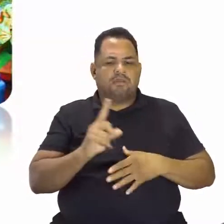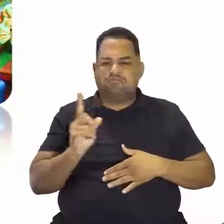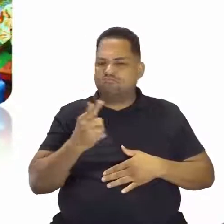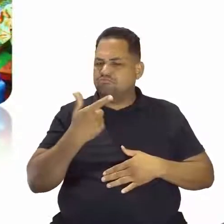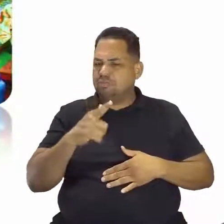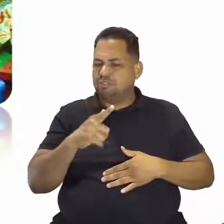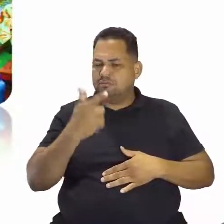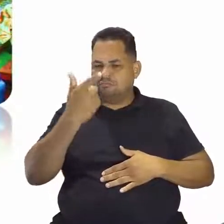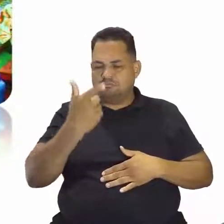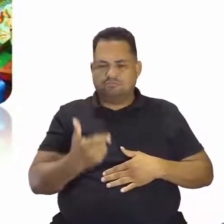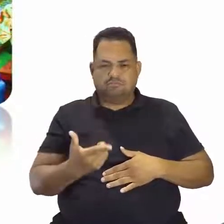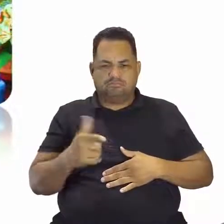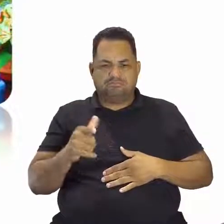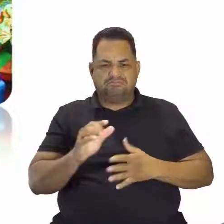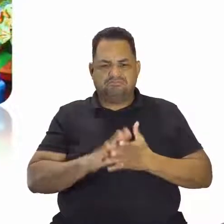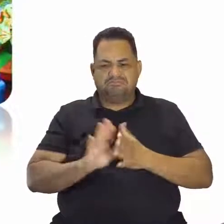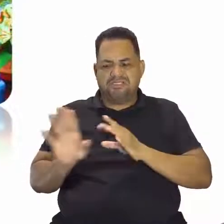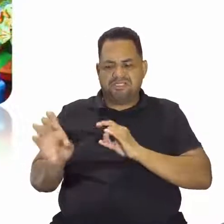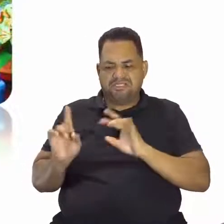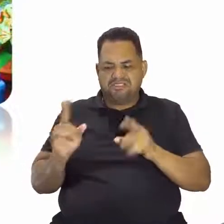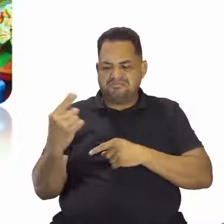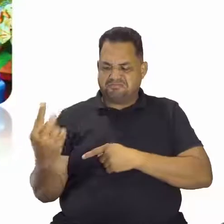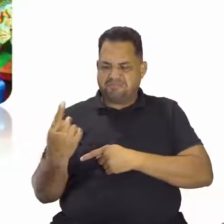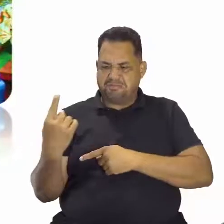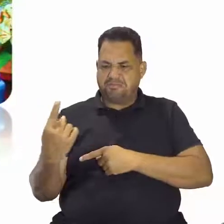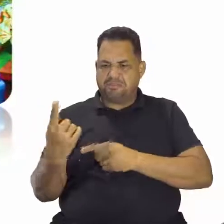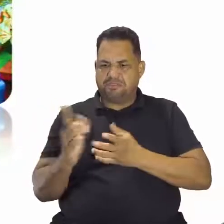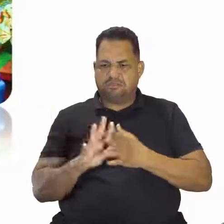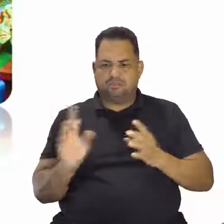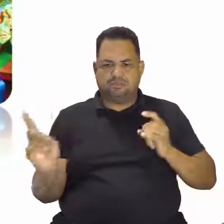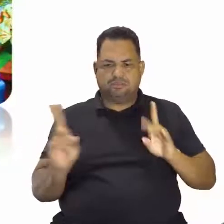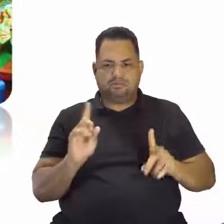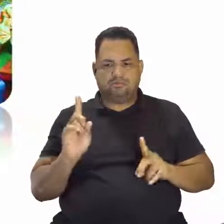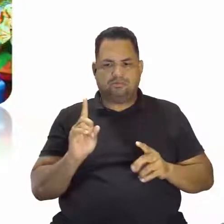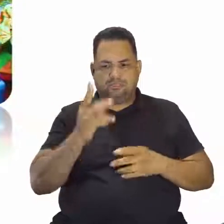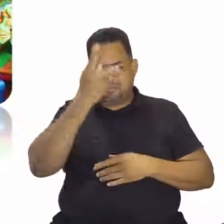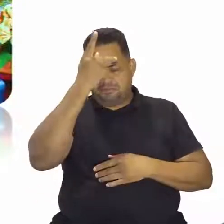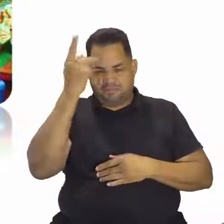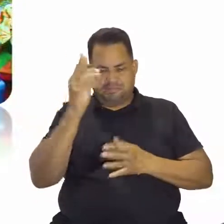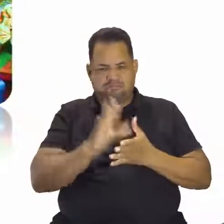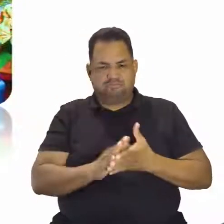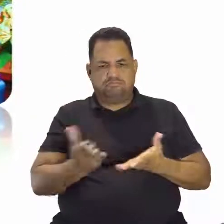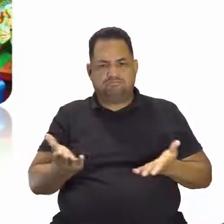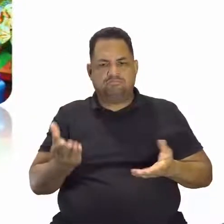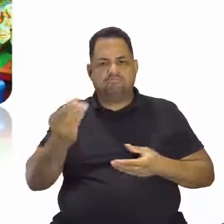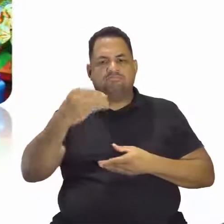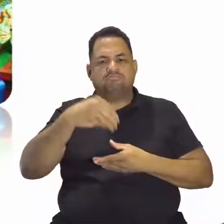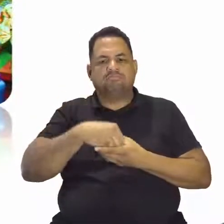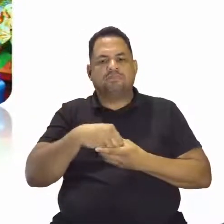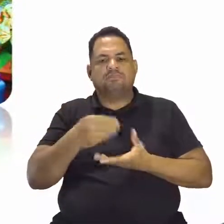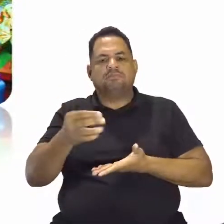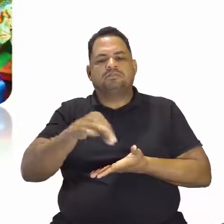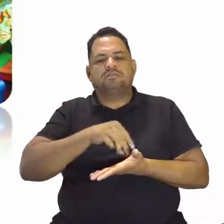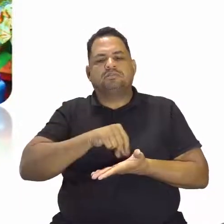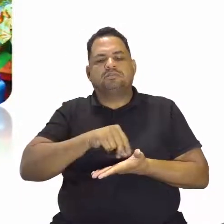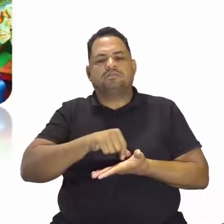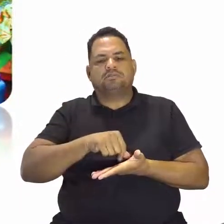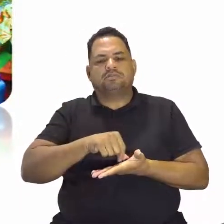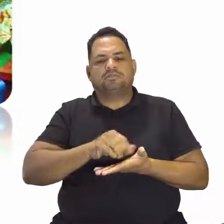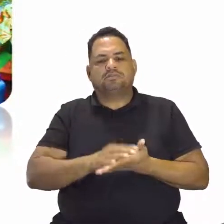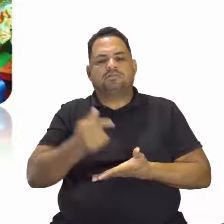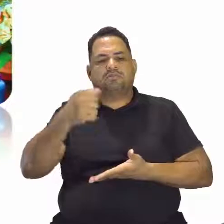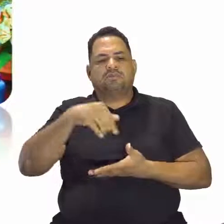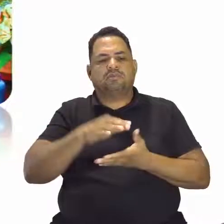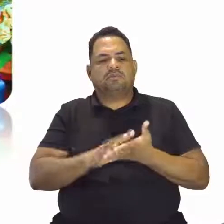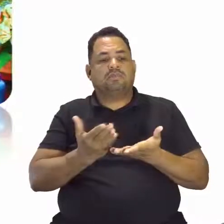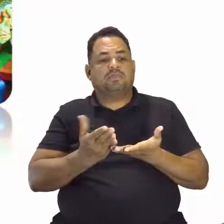tem essas individualidades que faz parte dessa sociedade capitalista. Aqui a produção é